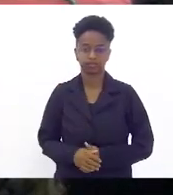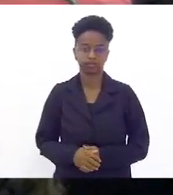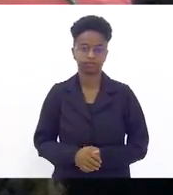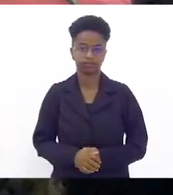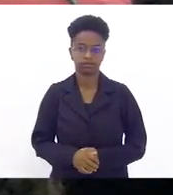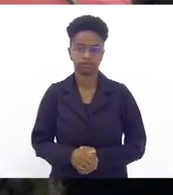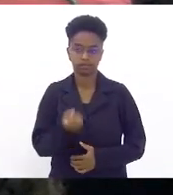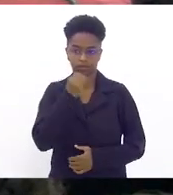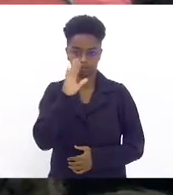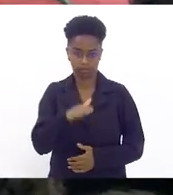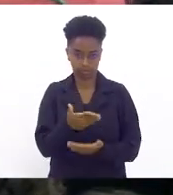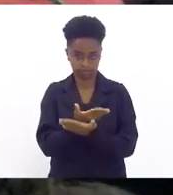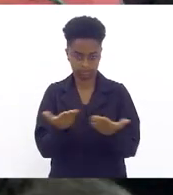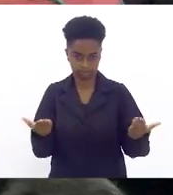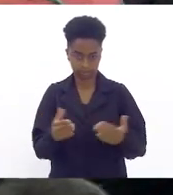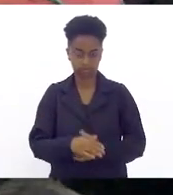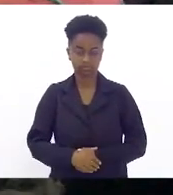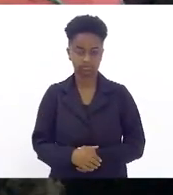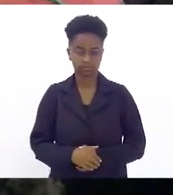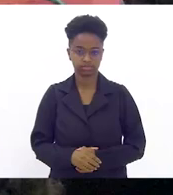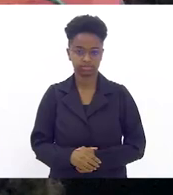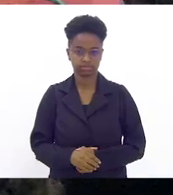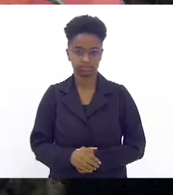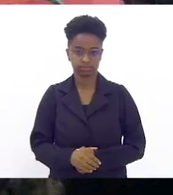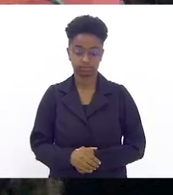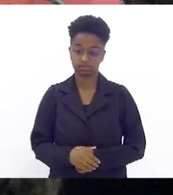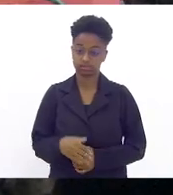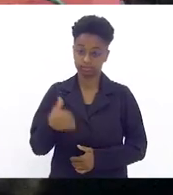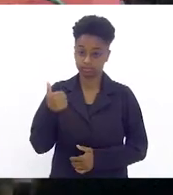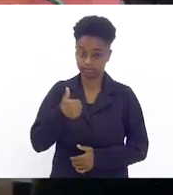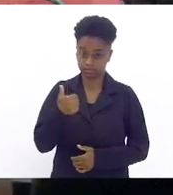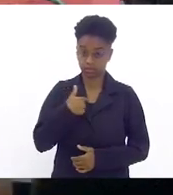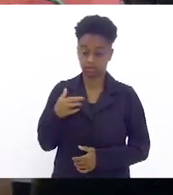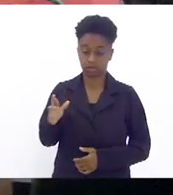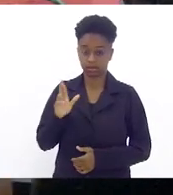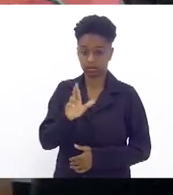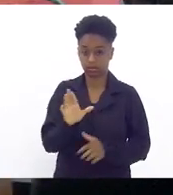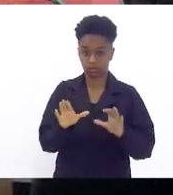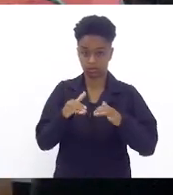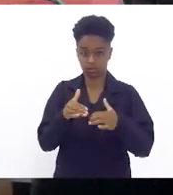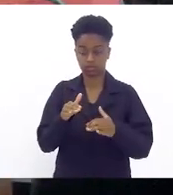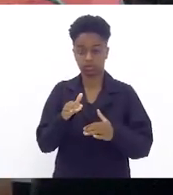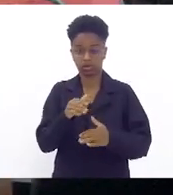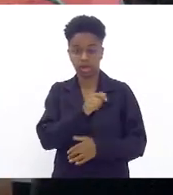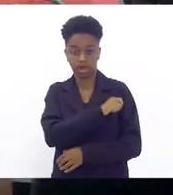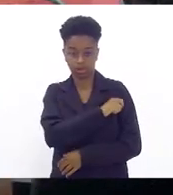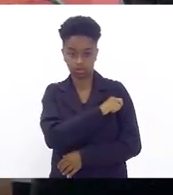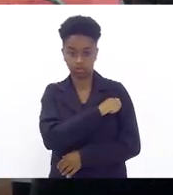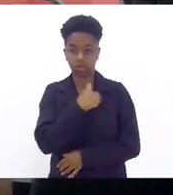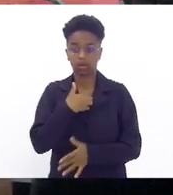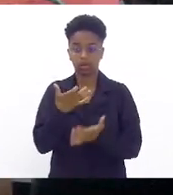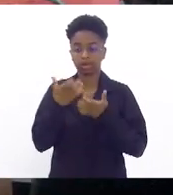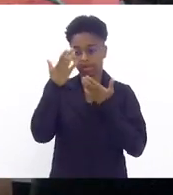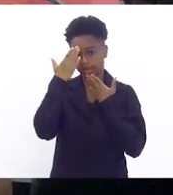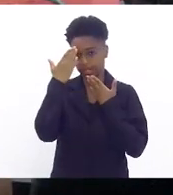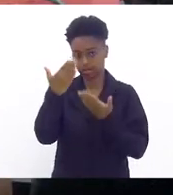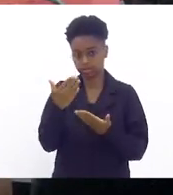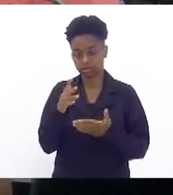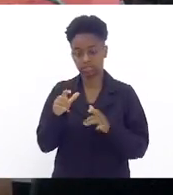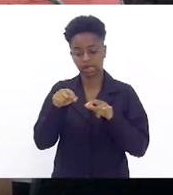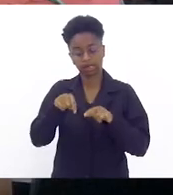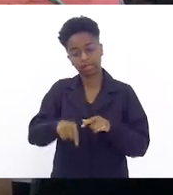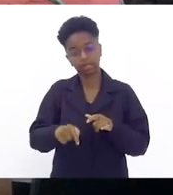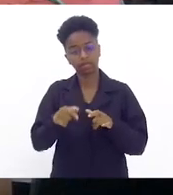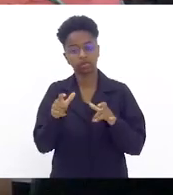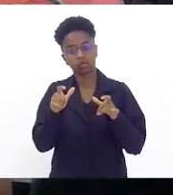Boa tarde primeiramente em nome da comunidade estudantil eu gostaria de agradecer esse espaço aqui